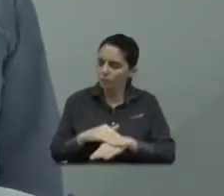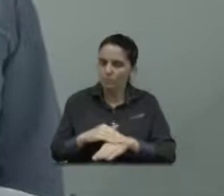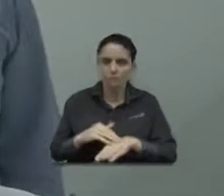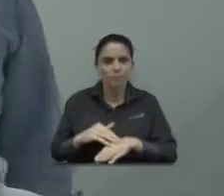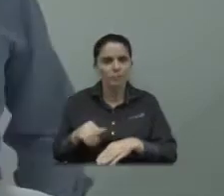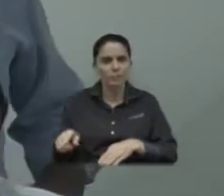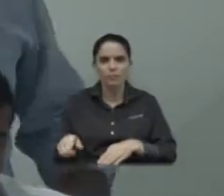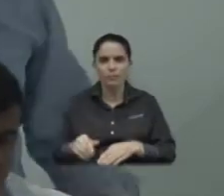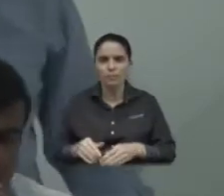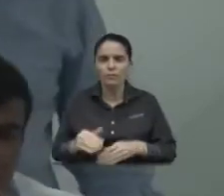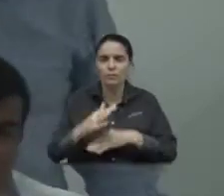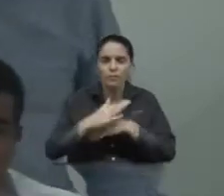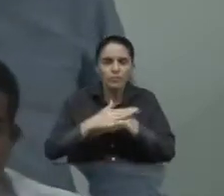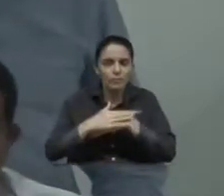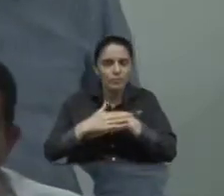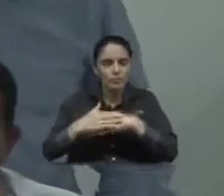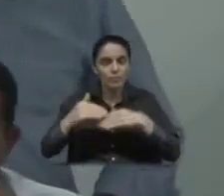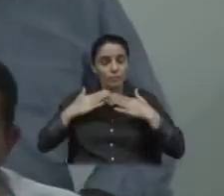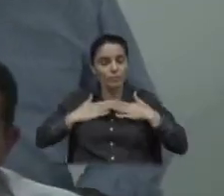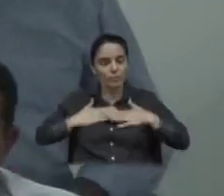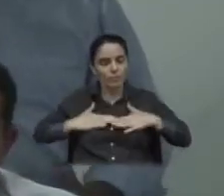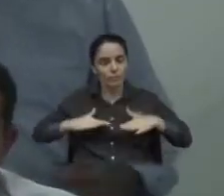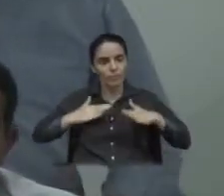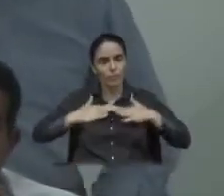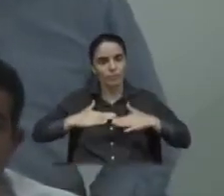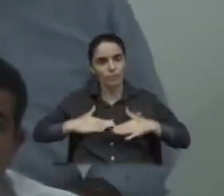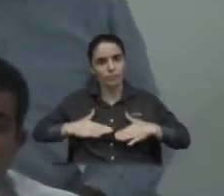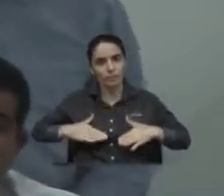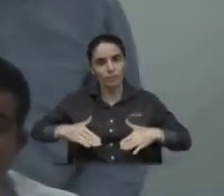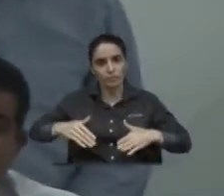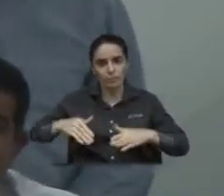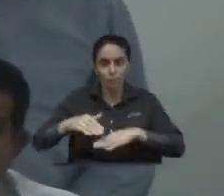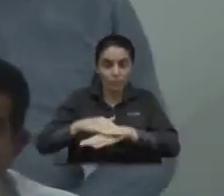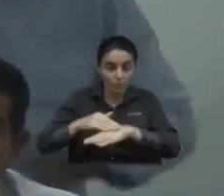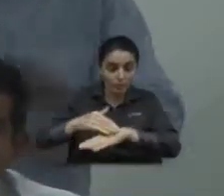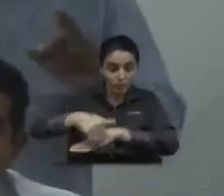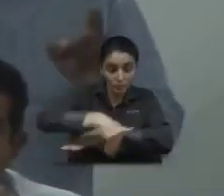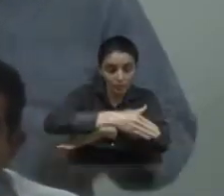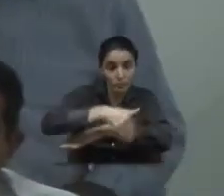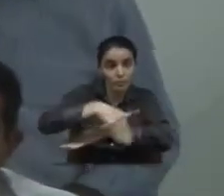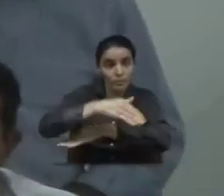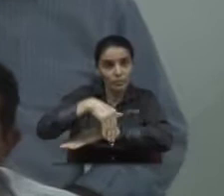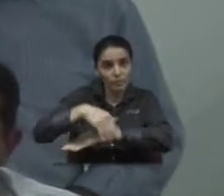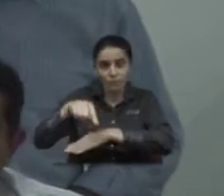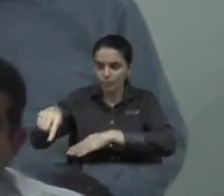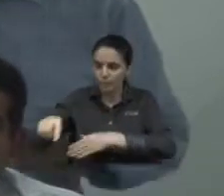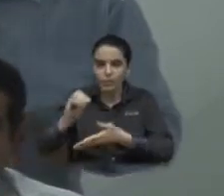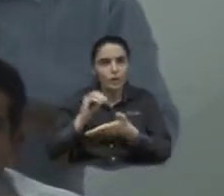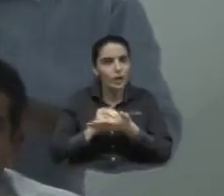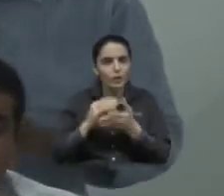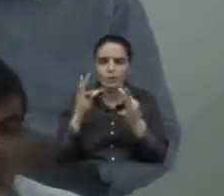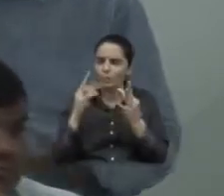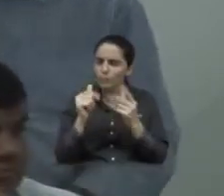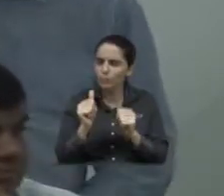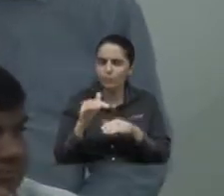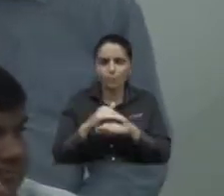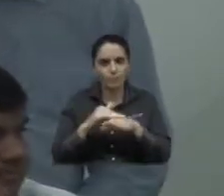que conversava com todo mundo, atendia as pessoas na rua, notava. Eu ainda não estava na política, mas já